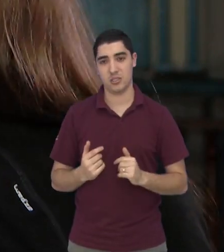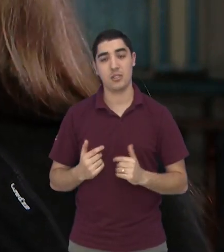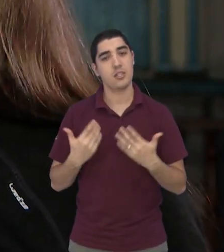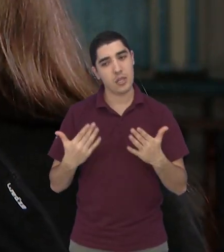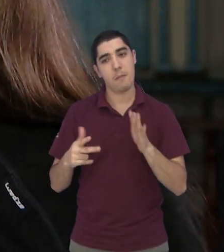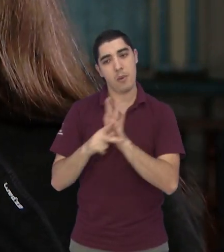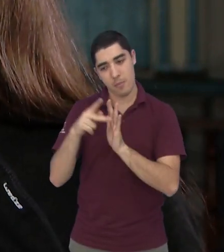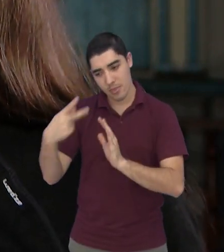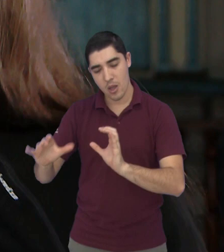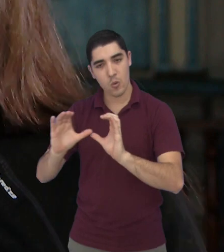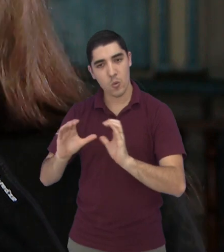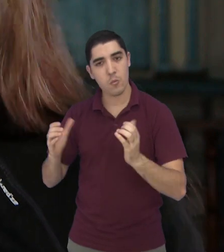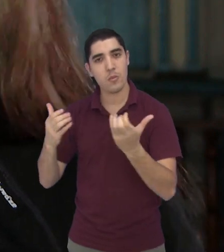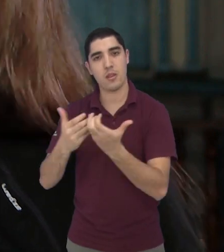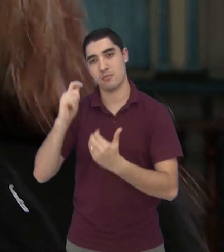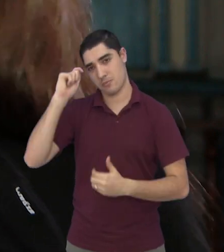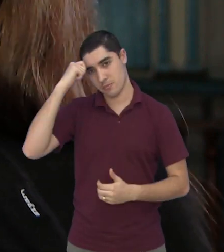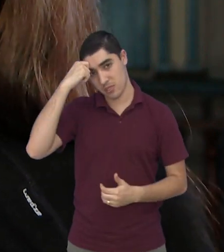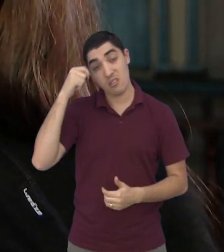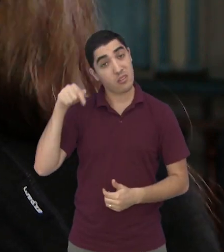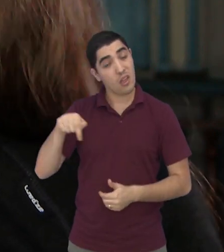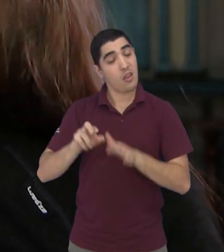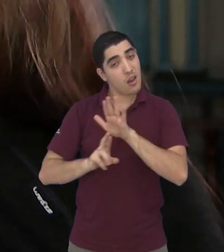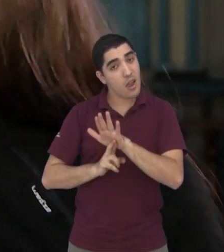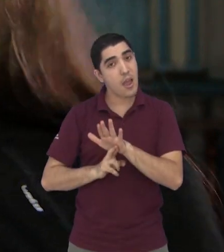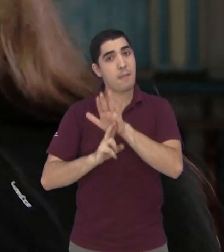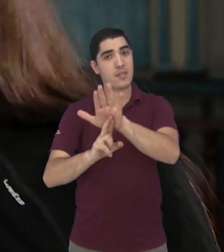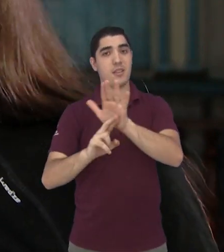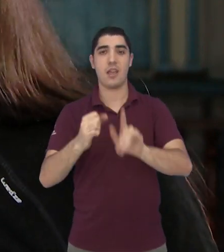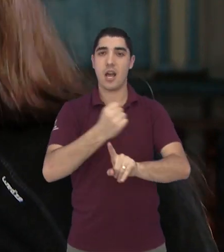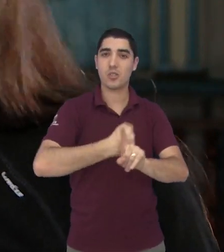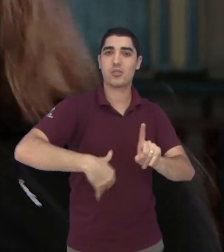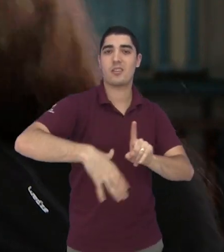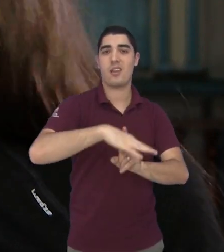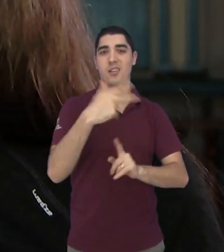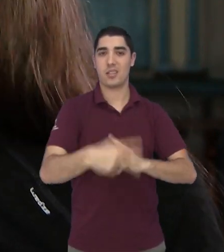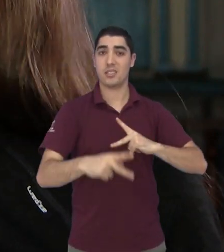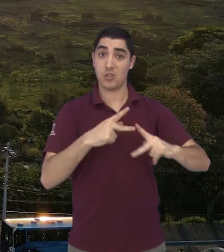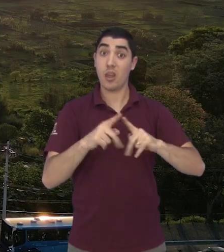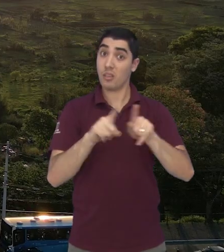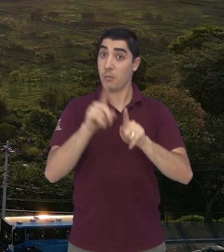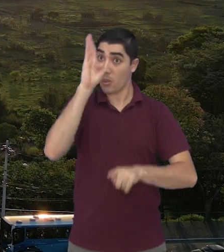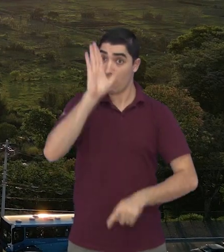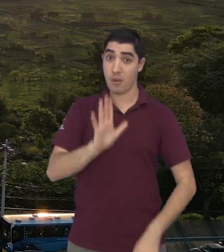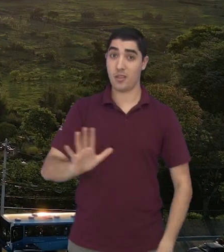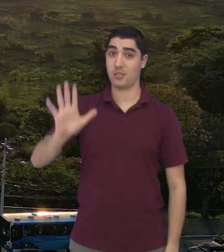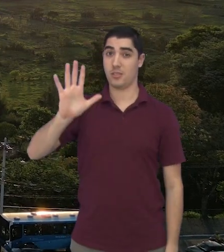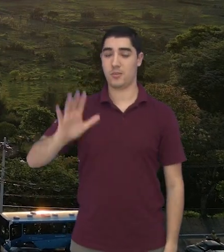da comunidade negra e ela é um grande representante da sociedade de São José e do país.